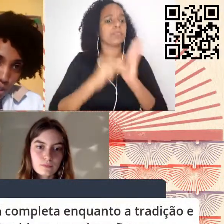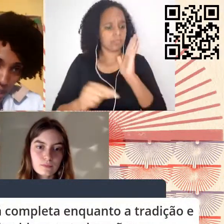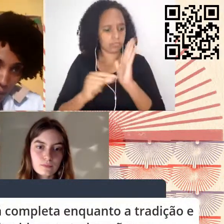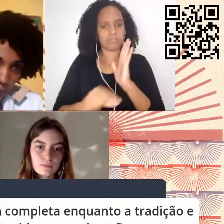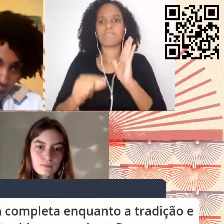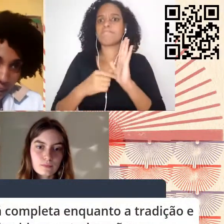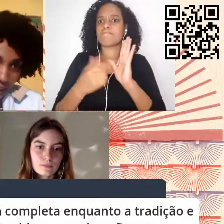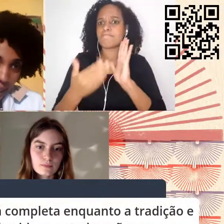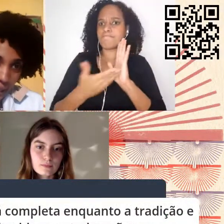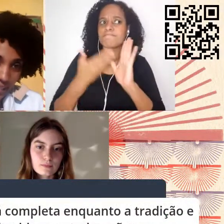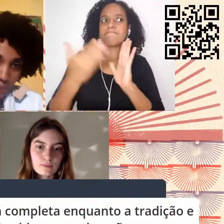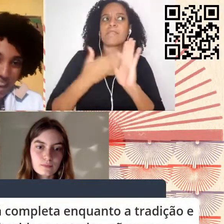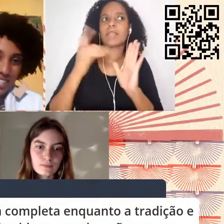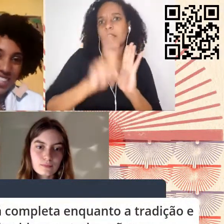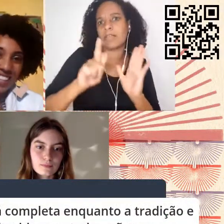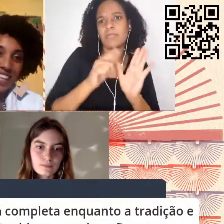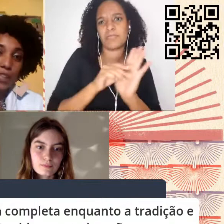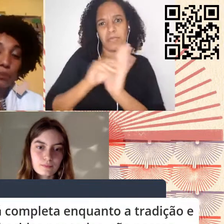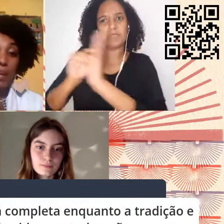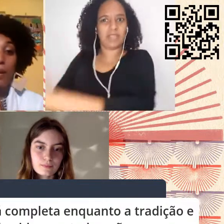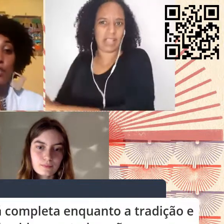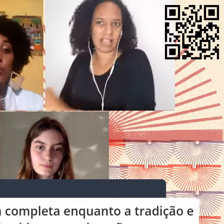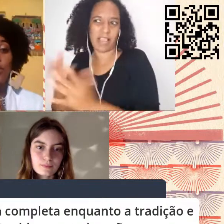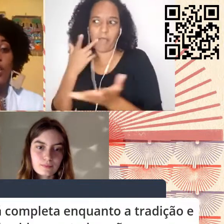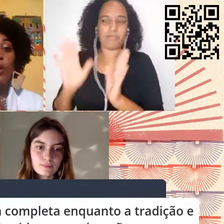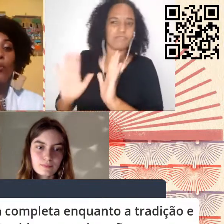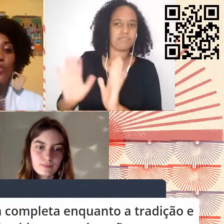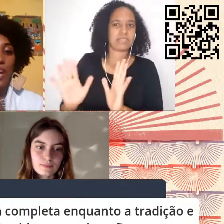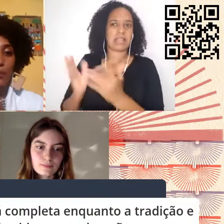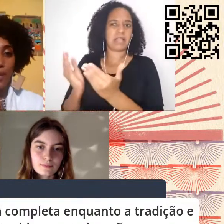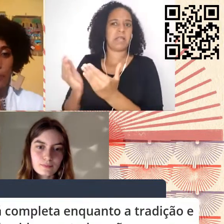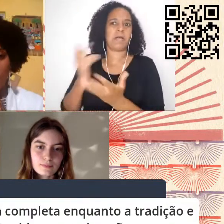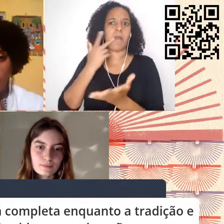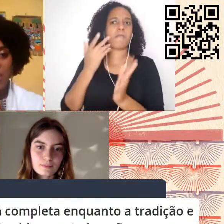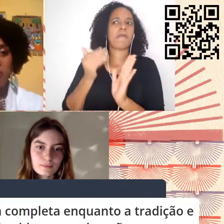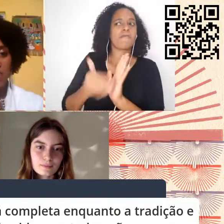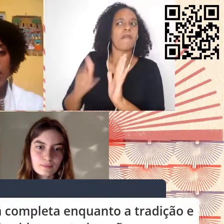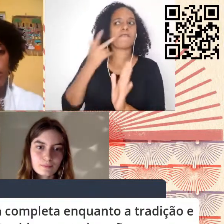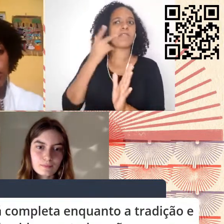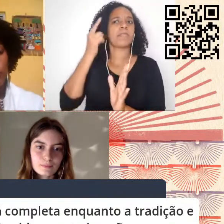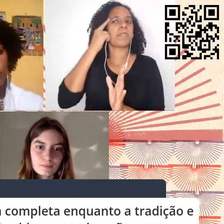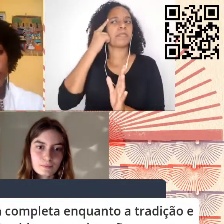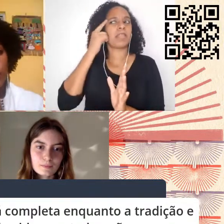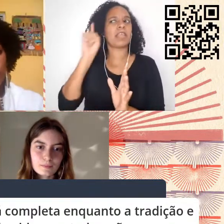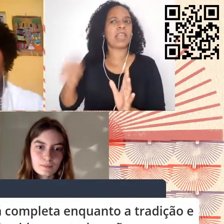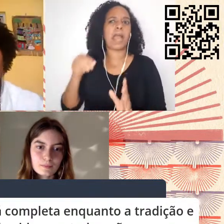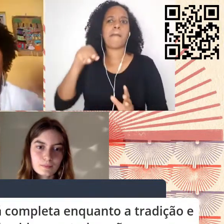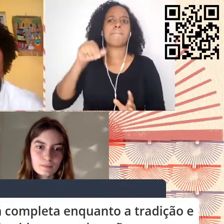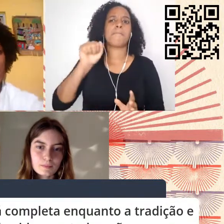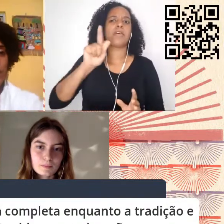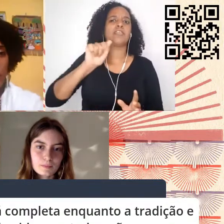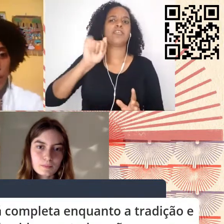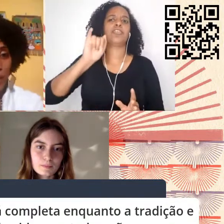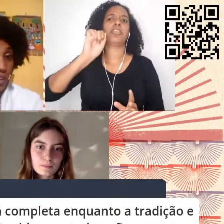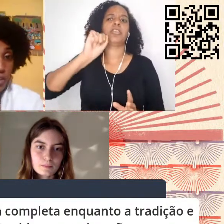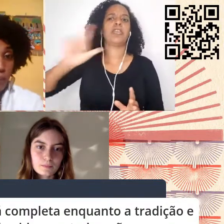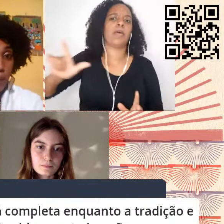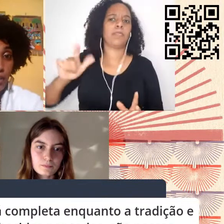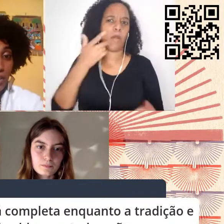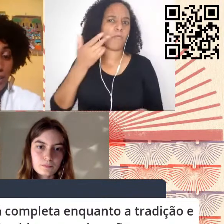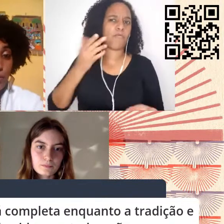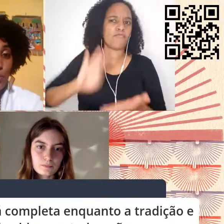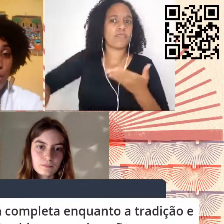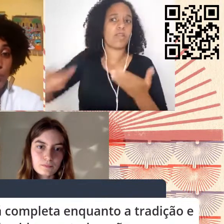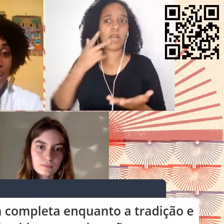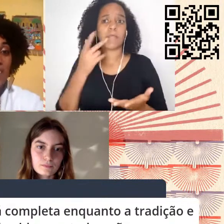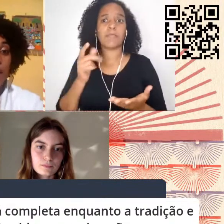considerada marginal, né? Dessa marginalidade que está à margem de que conceito? Né? Do que a gente define como o que é marginal e o que não é. A gente tem que